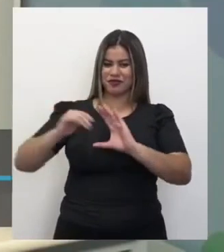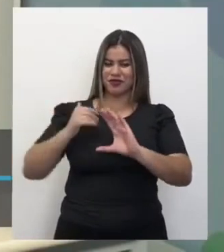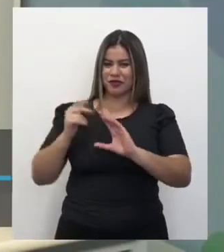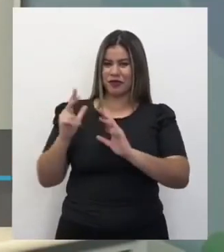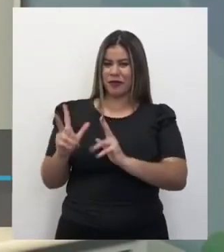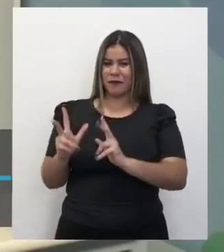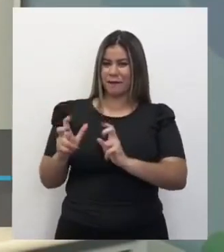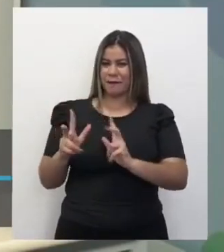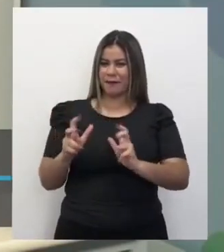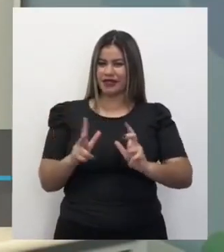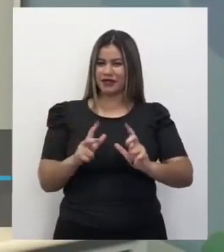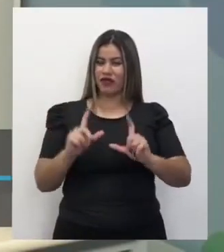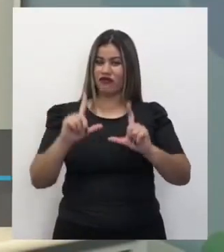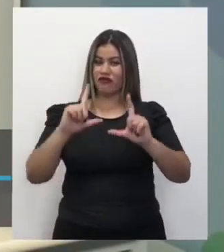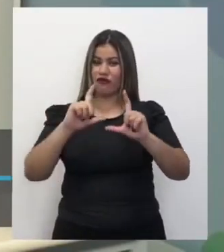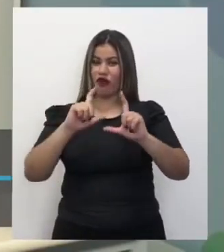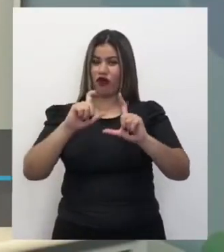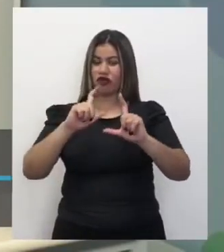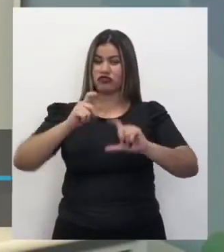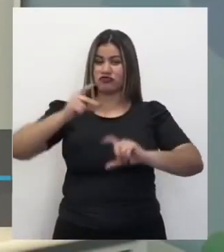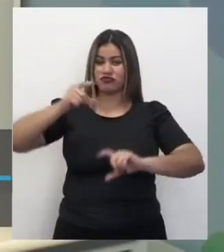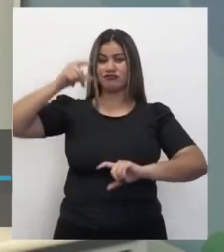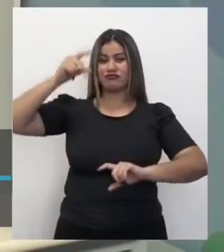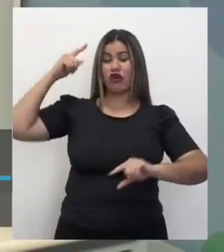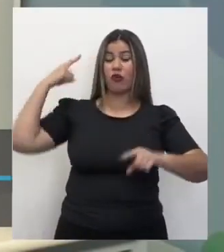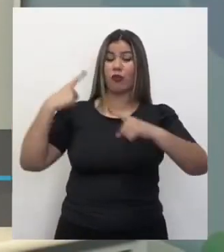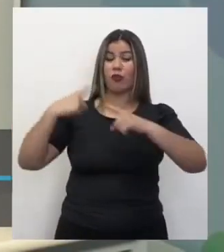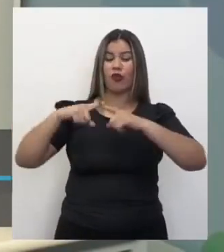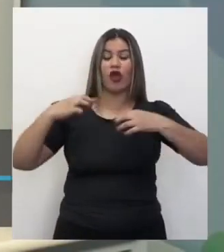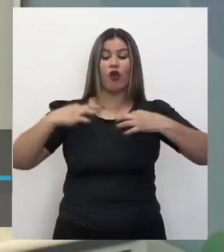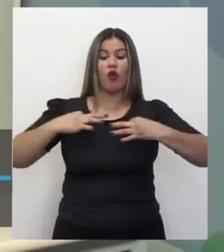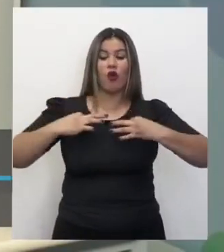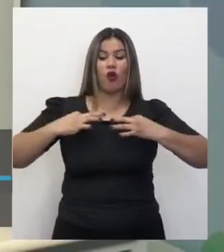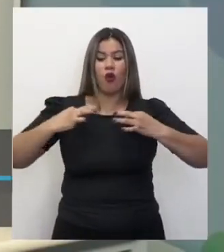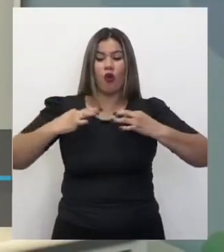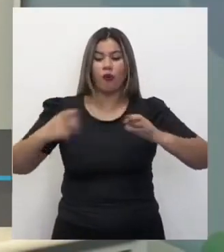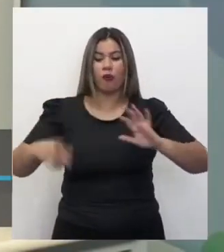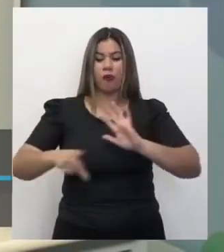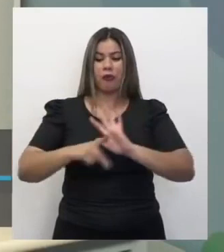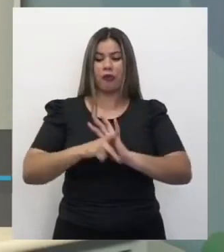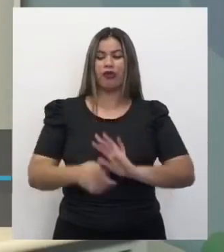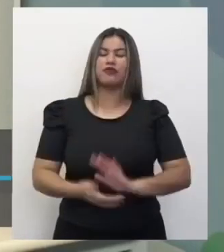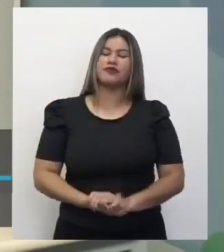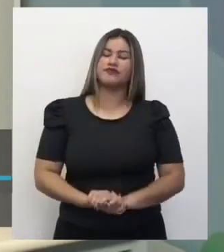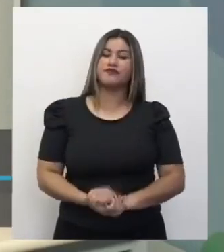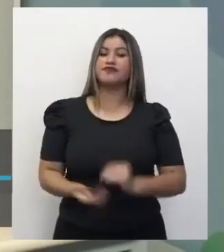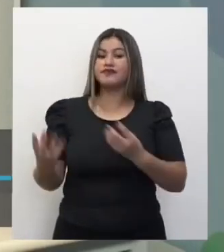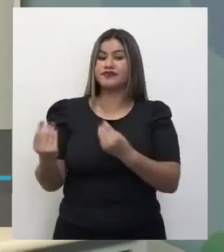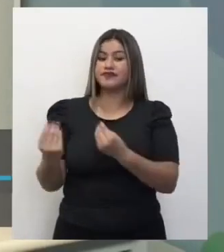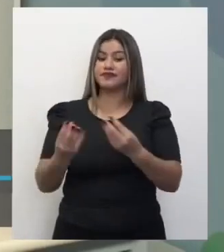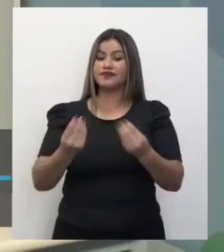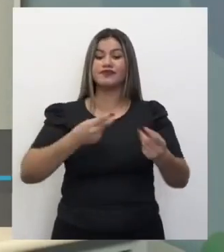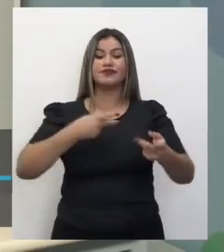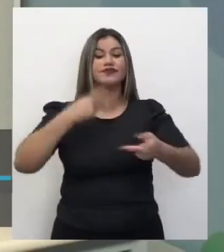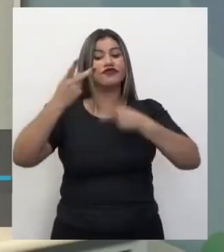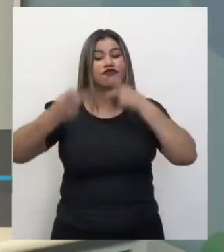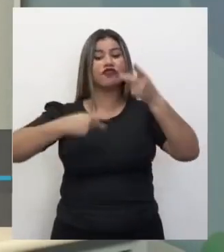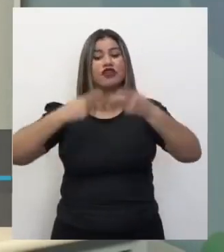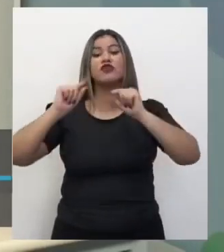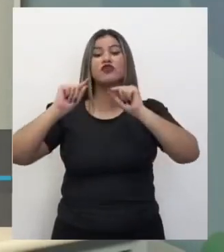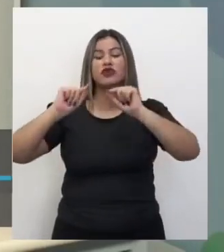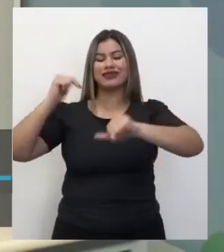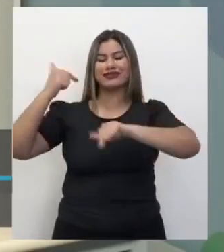que a foto é antiga pelas roupas que eles estão vestindo também, e a sim. maioria tá falando que é trabalho